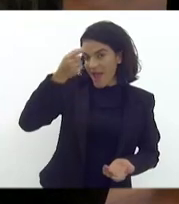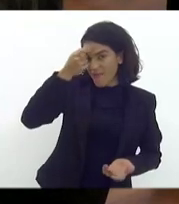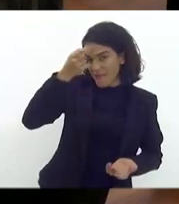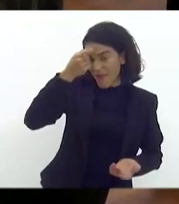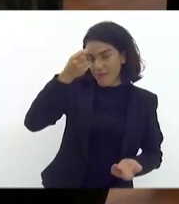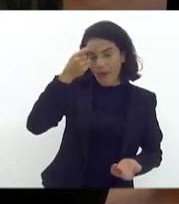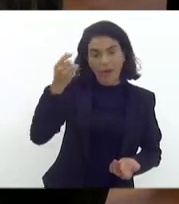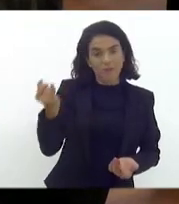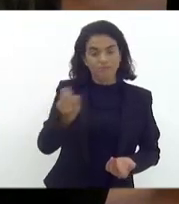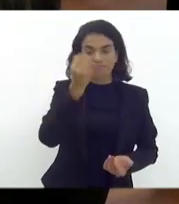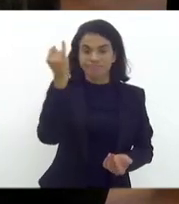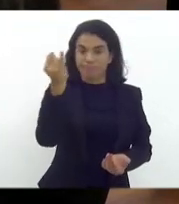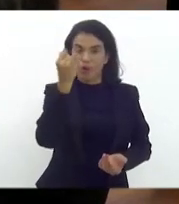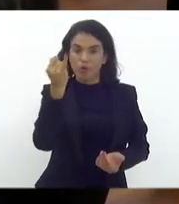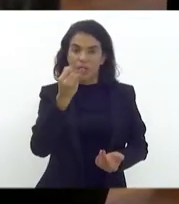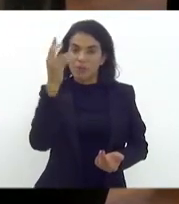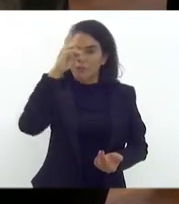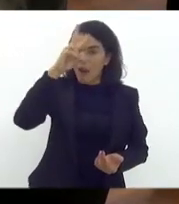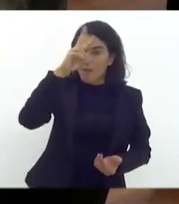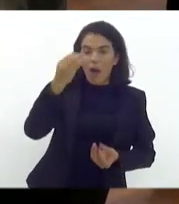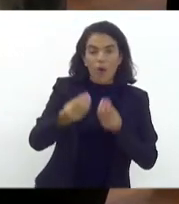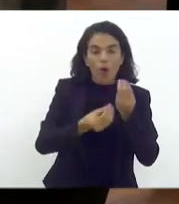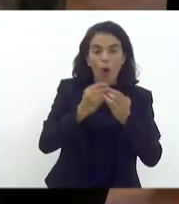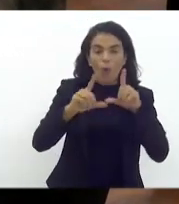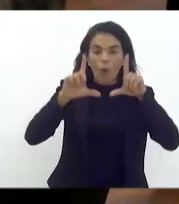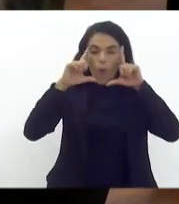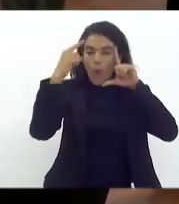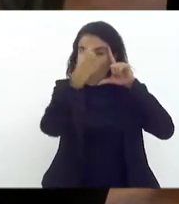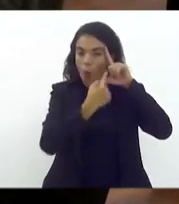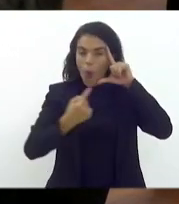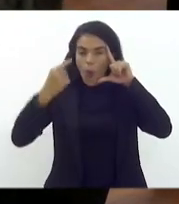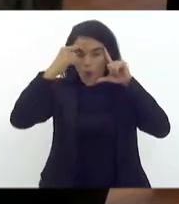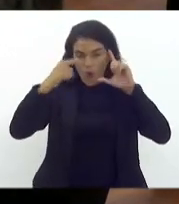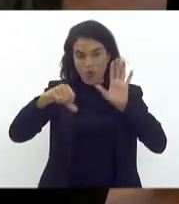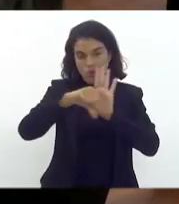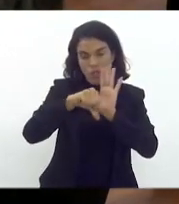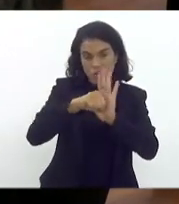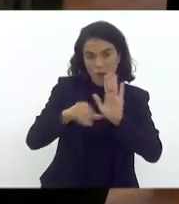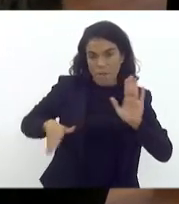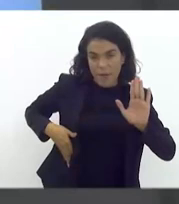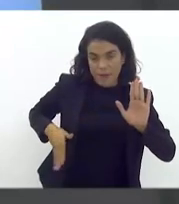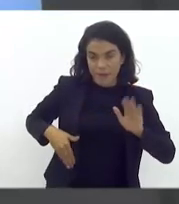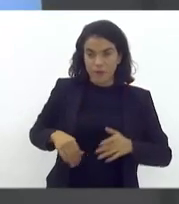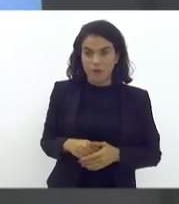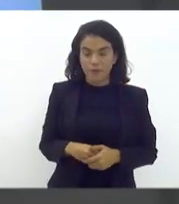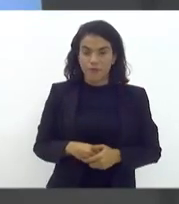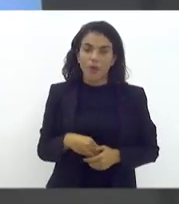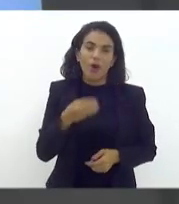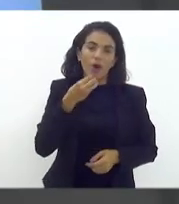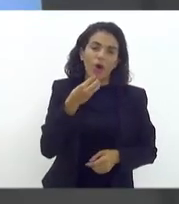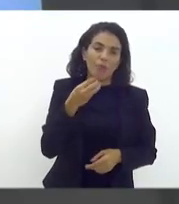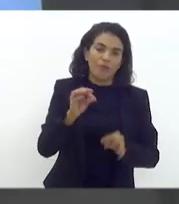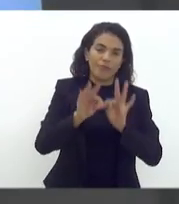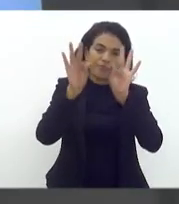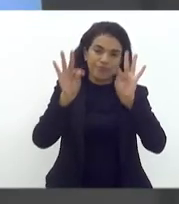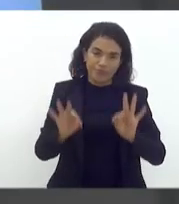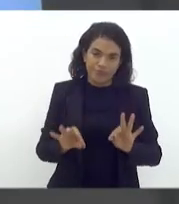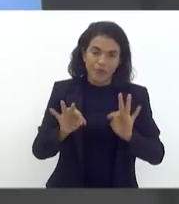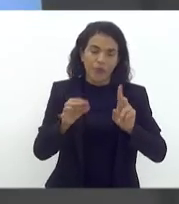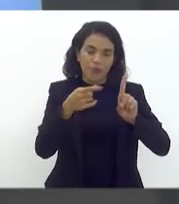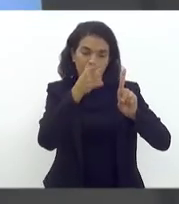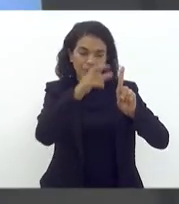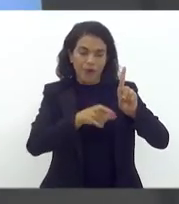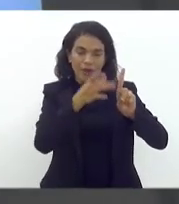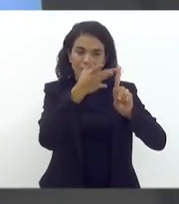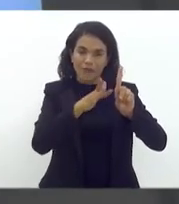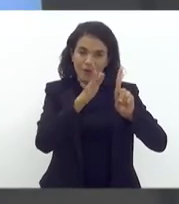base do reconhecimento dessa prova de reconhecimento então é claro que uma testemunha uma vítima